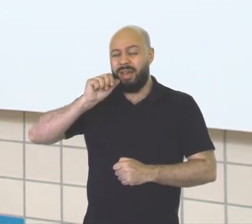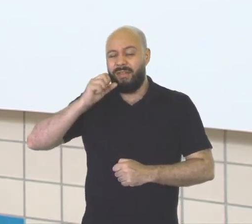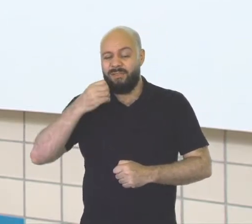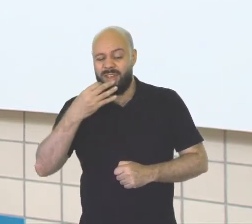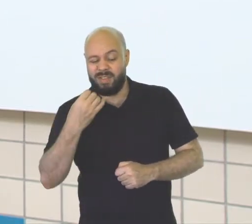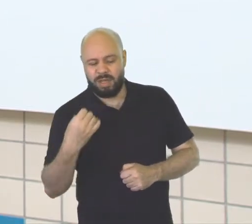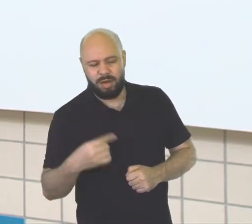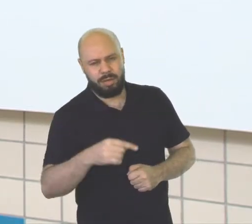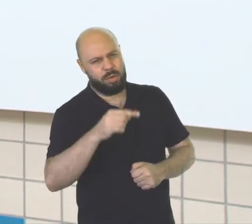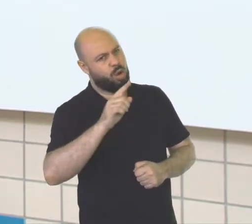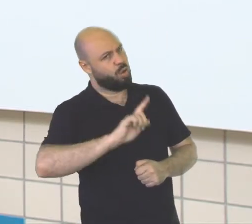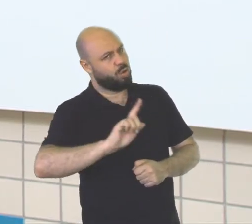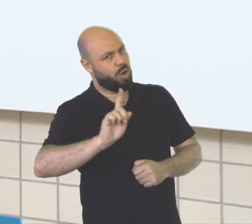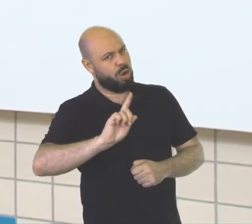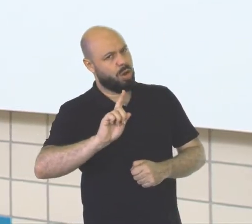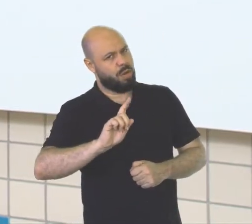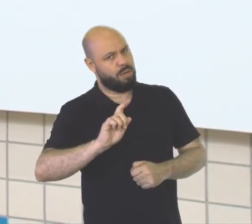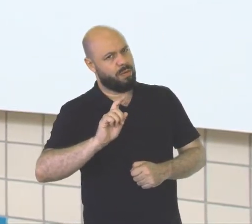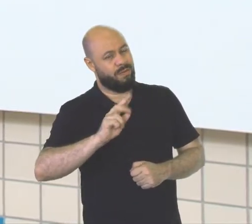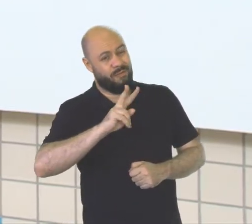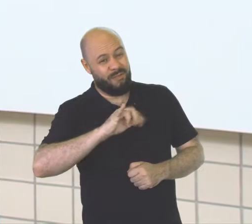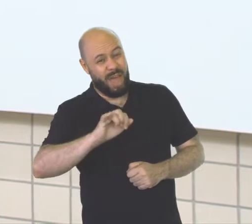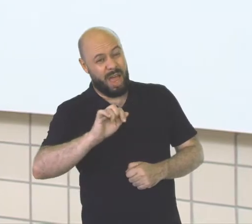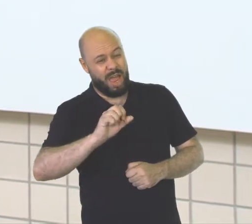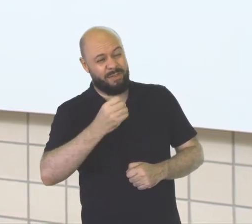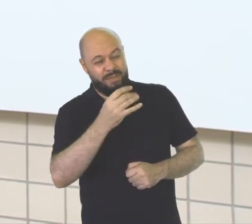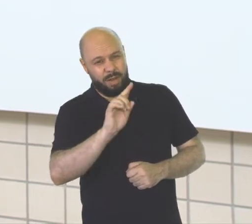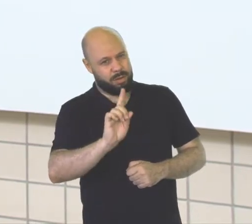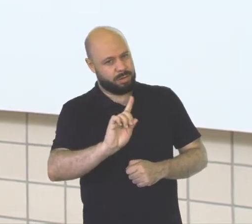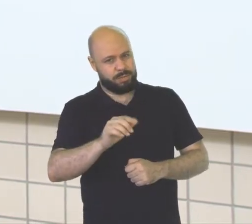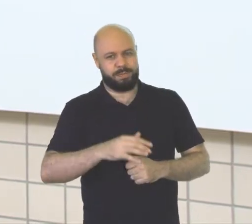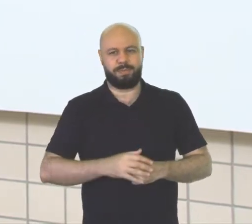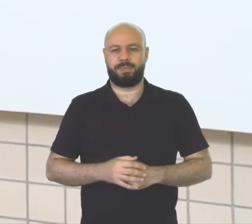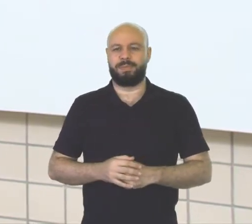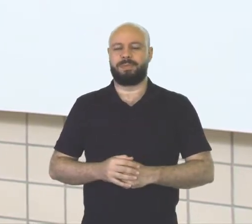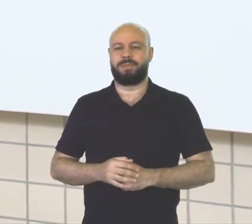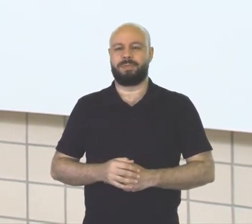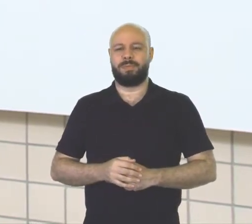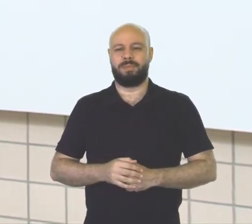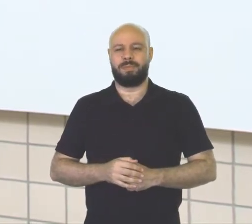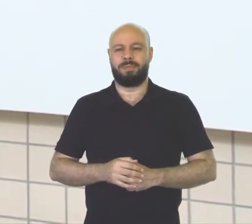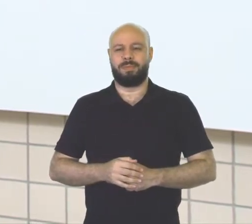viajar. Ela não irá viajar. She's not going to travel